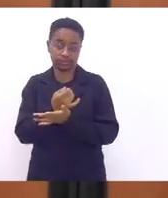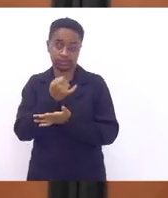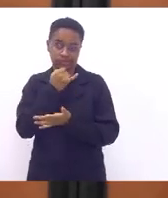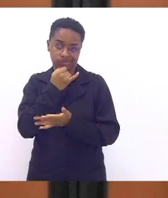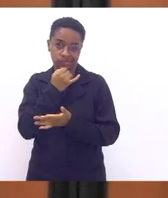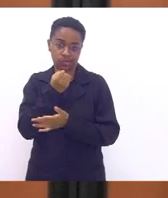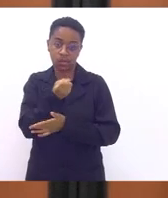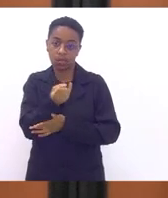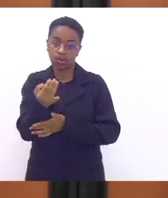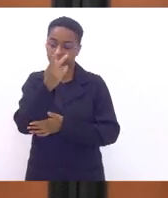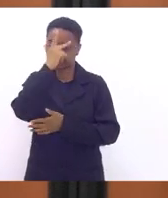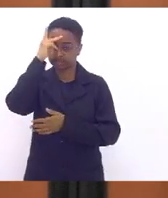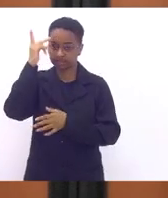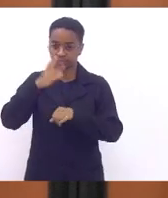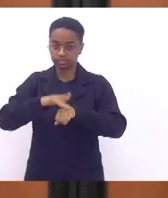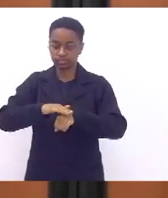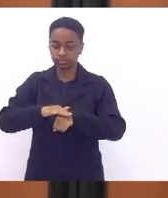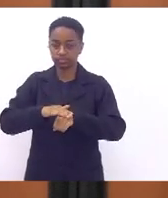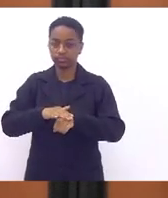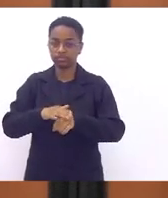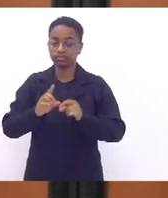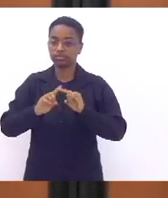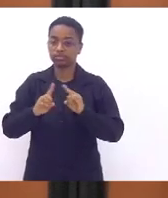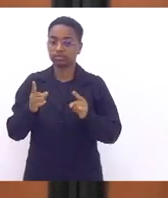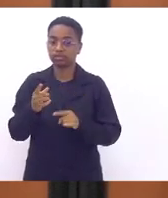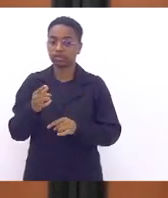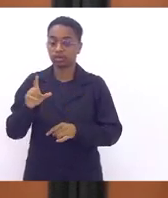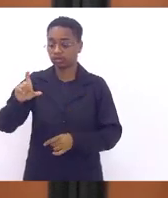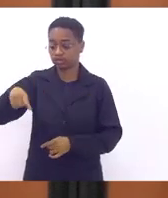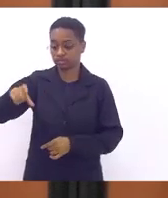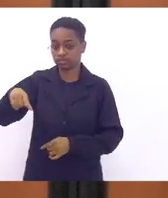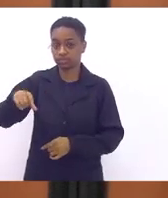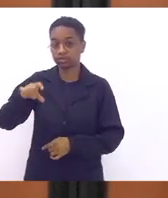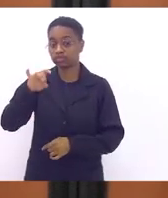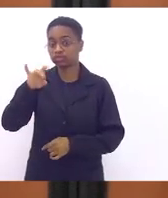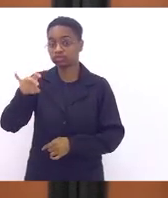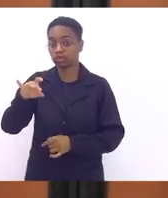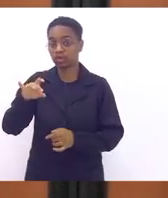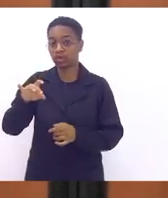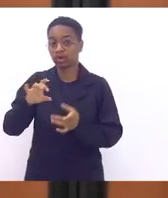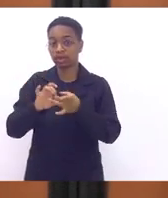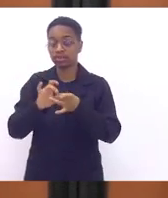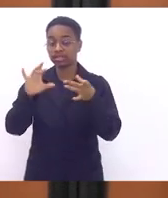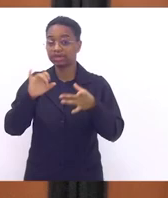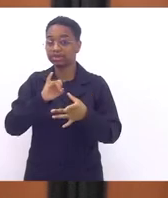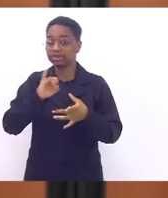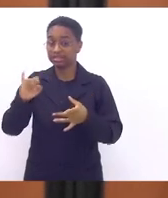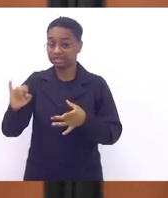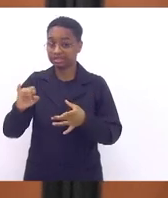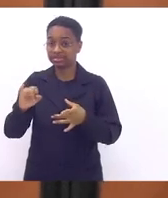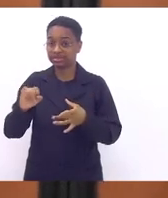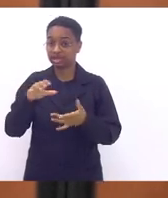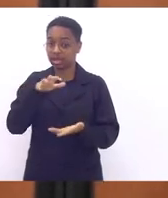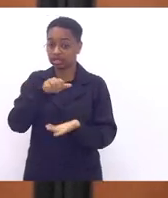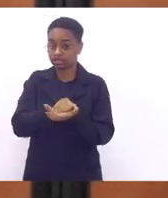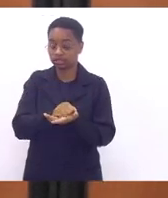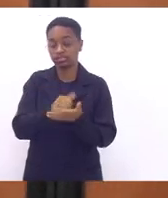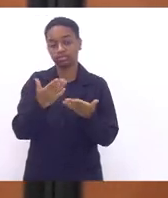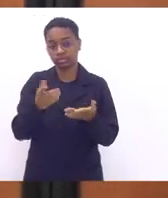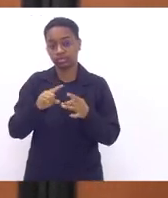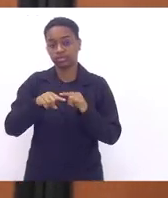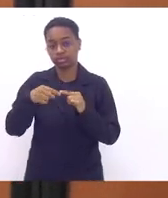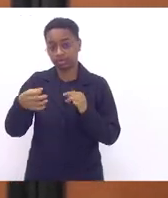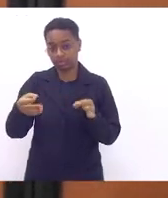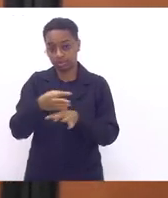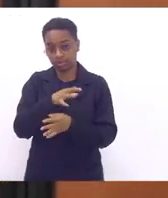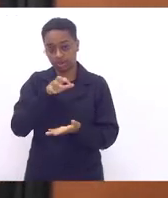essa estimativa, mas o Vale ele só é acionado à medida que o caso é notificado. Então, é notificado, o indivíduo